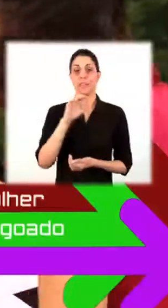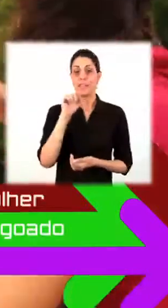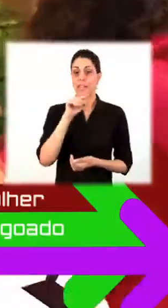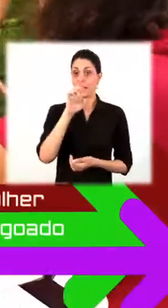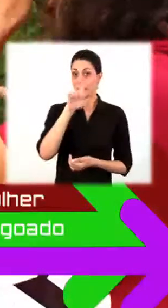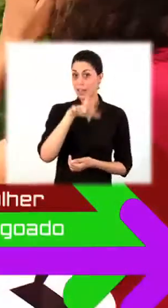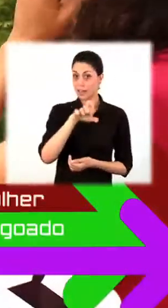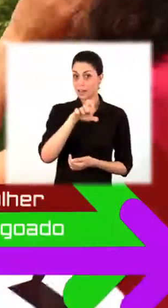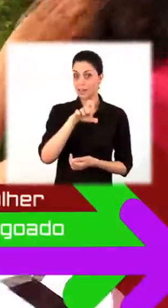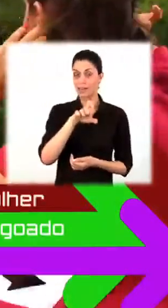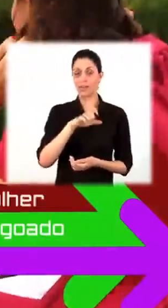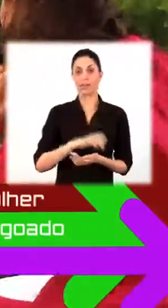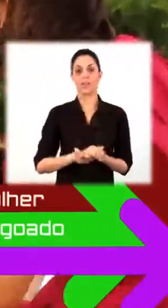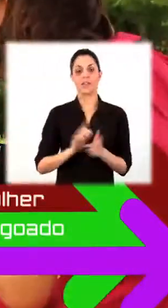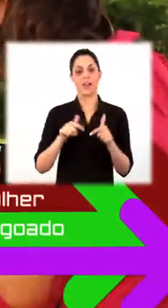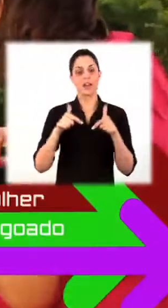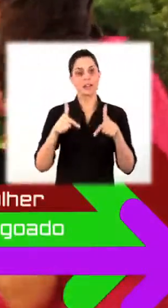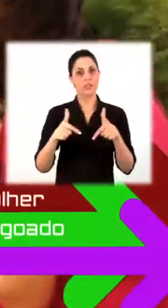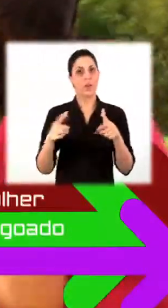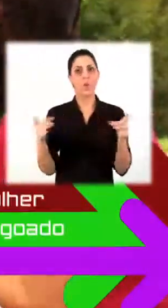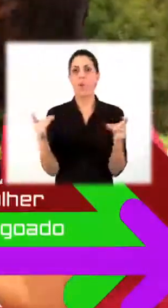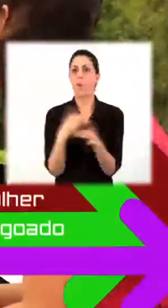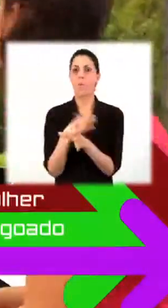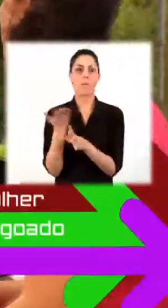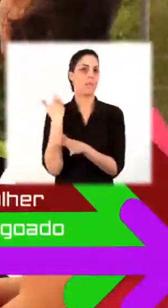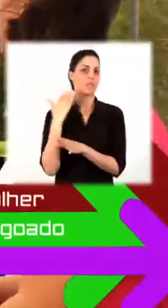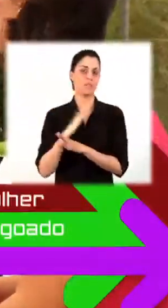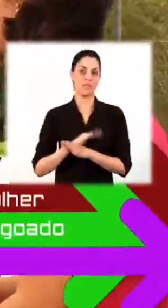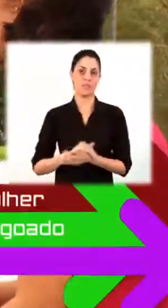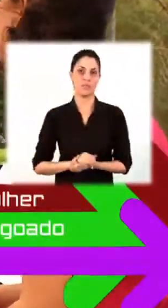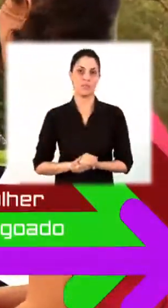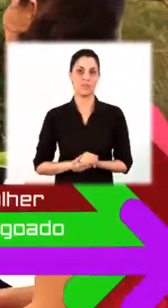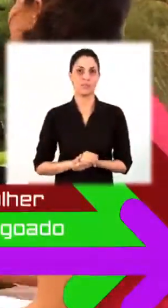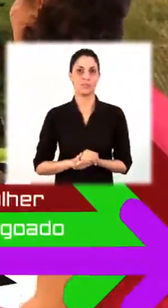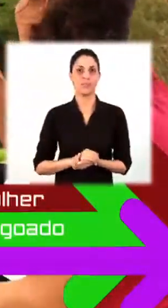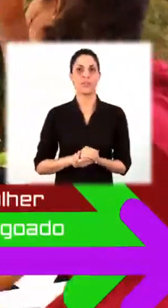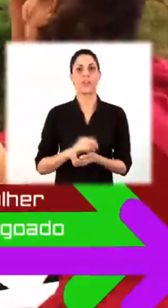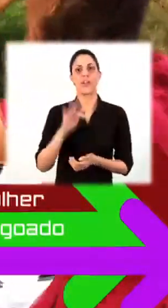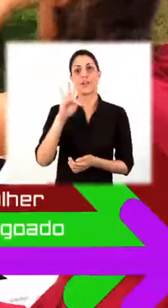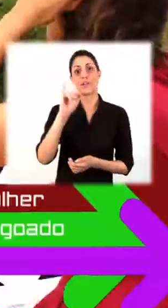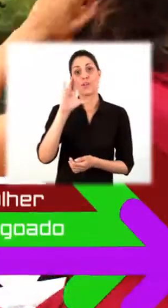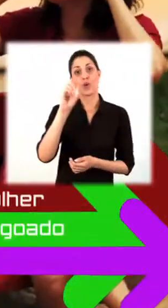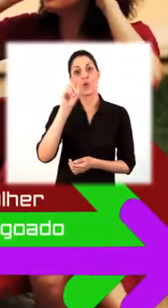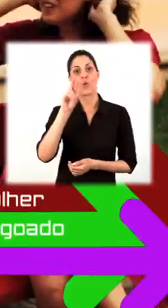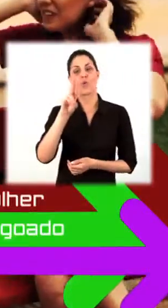E ele, ação completada no passado.